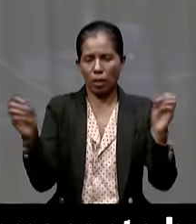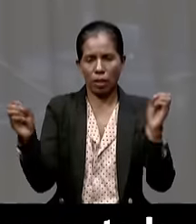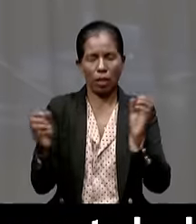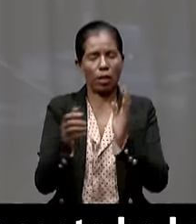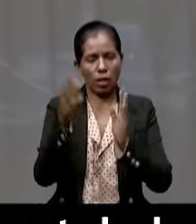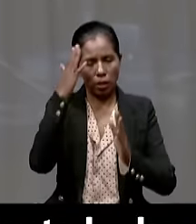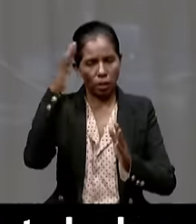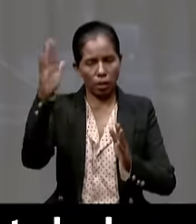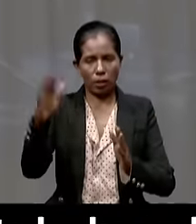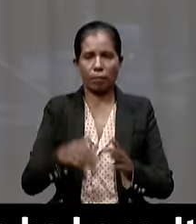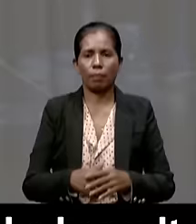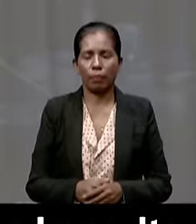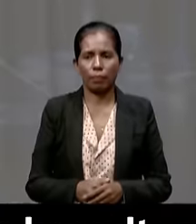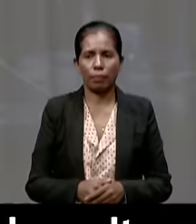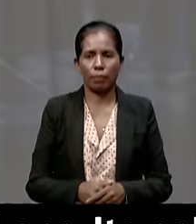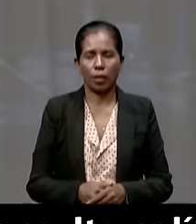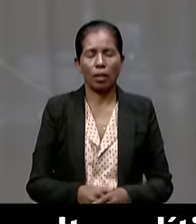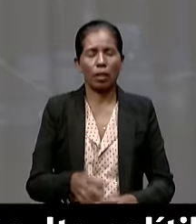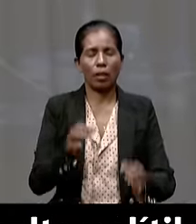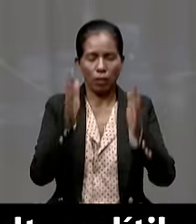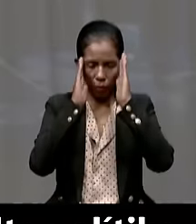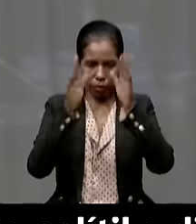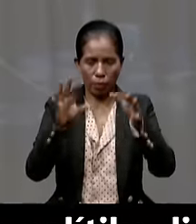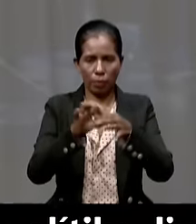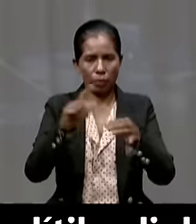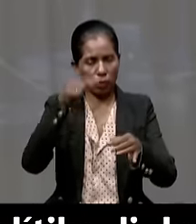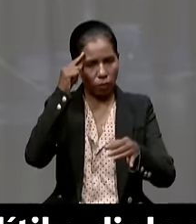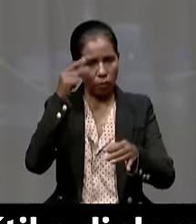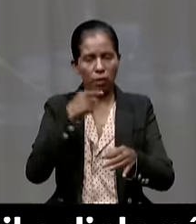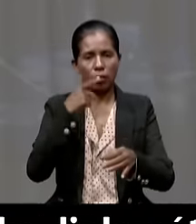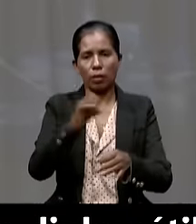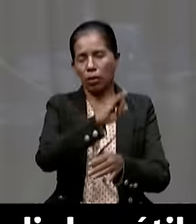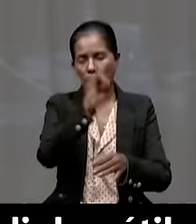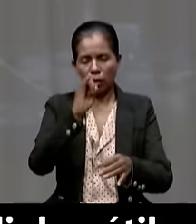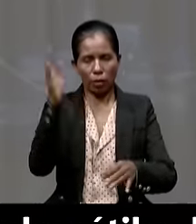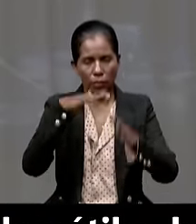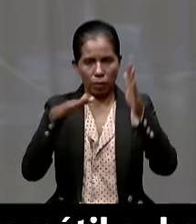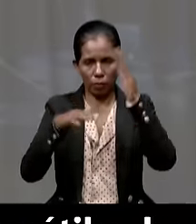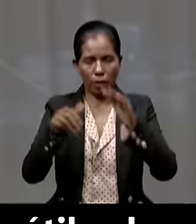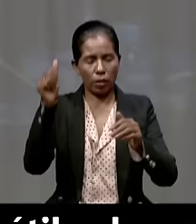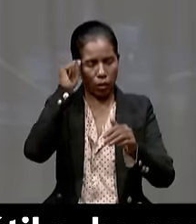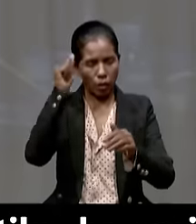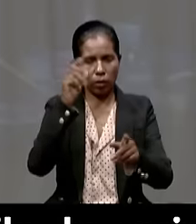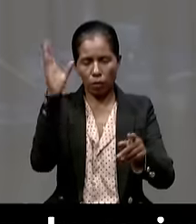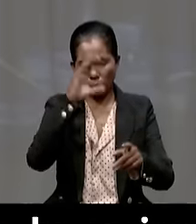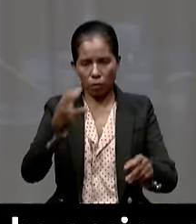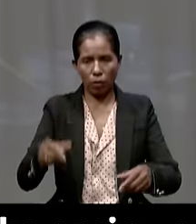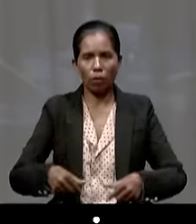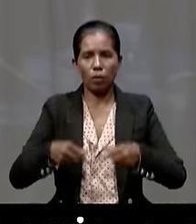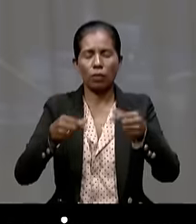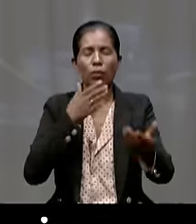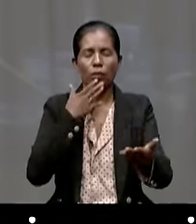cor partidária. Seriedade dos membros do governo na tu identifica problemas, alo análise crítica, onde busca for solução se